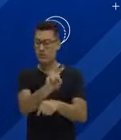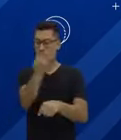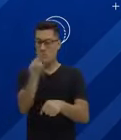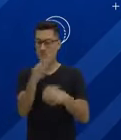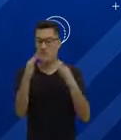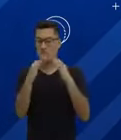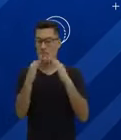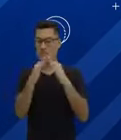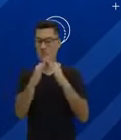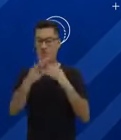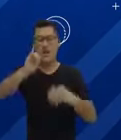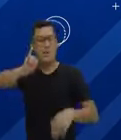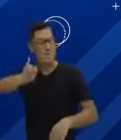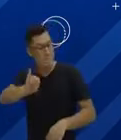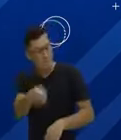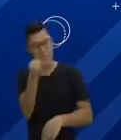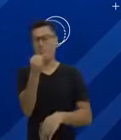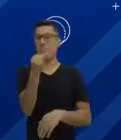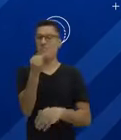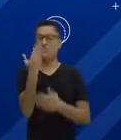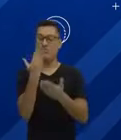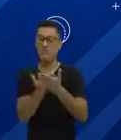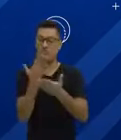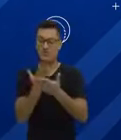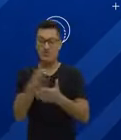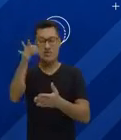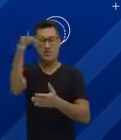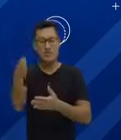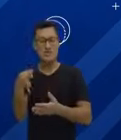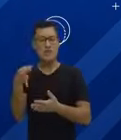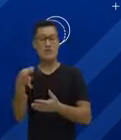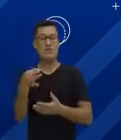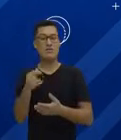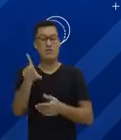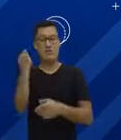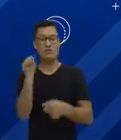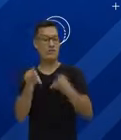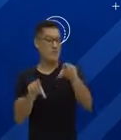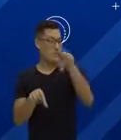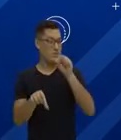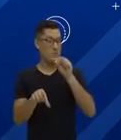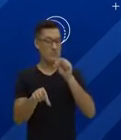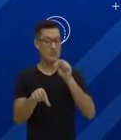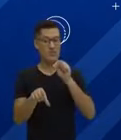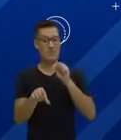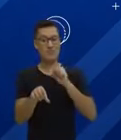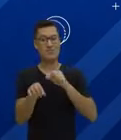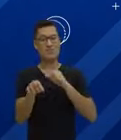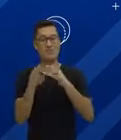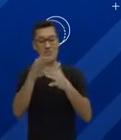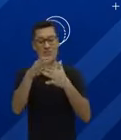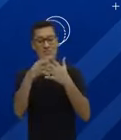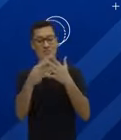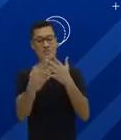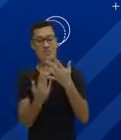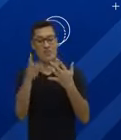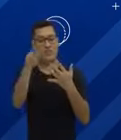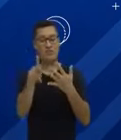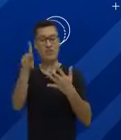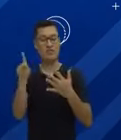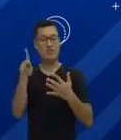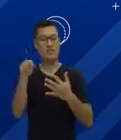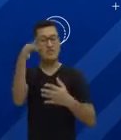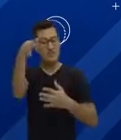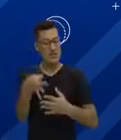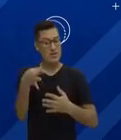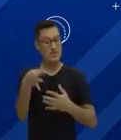casa, aproveitem as aulas, tá certo? Que foram escolhidas aqui a dedo pelos professores do SEI, tá certo, meu